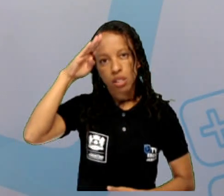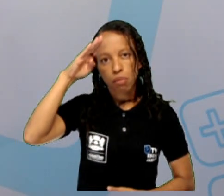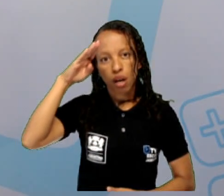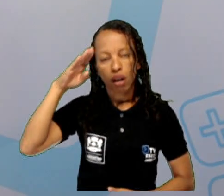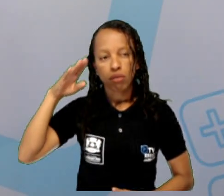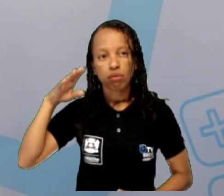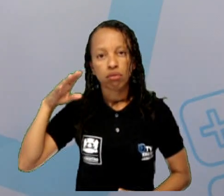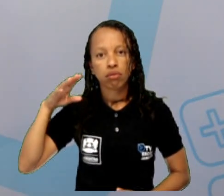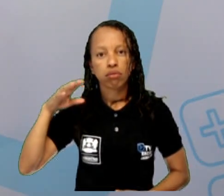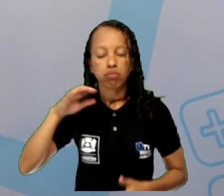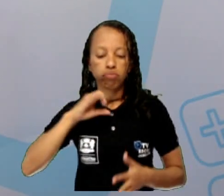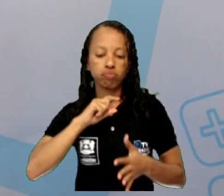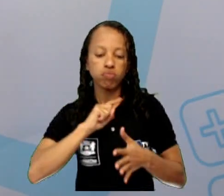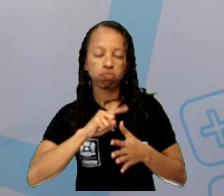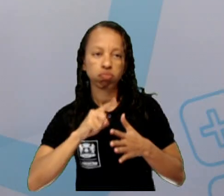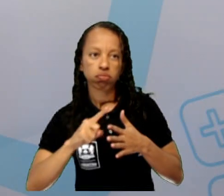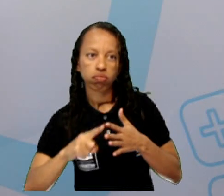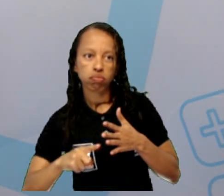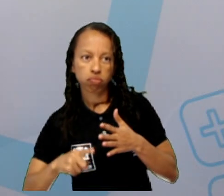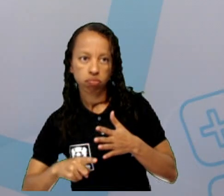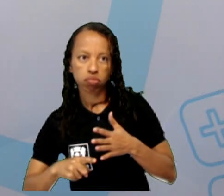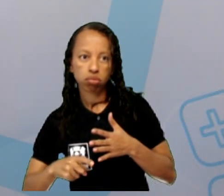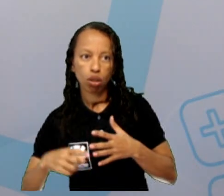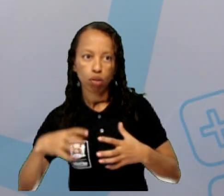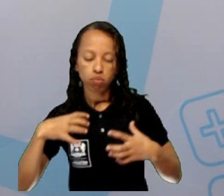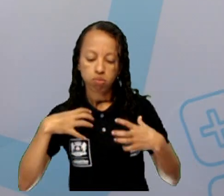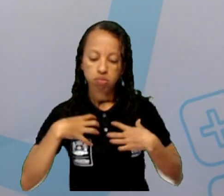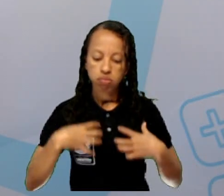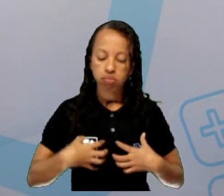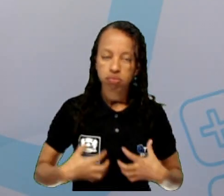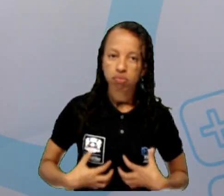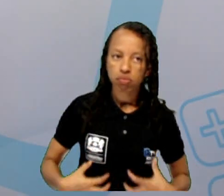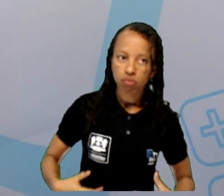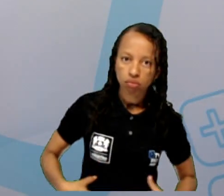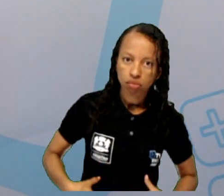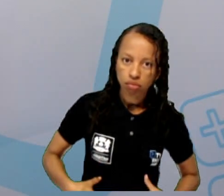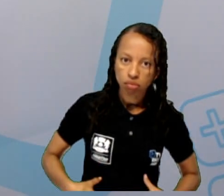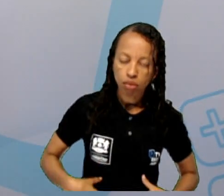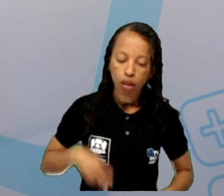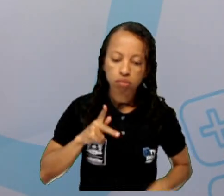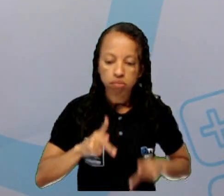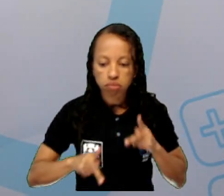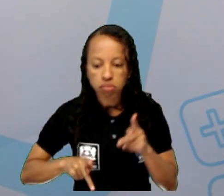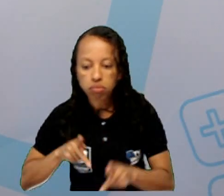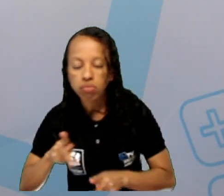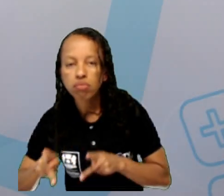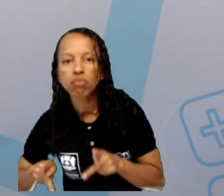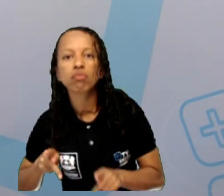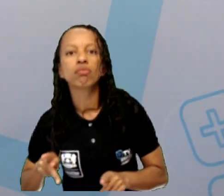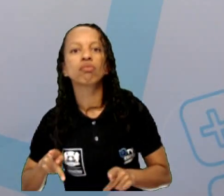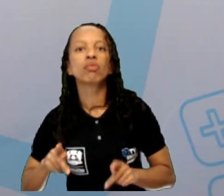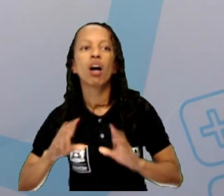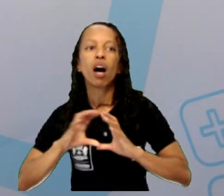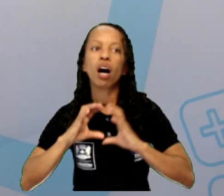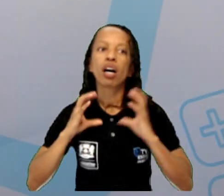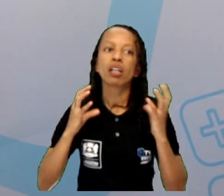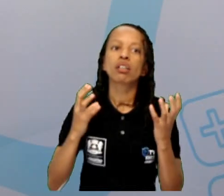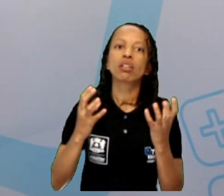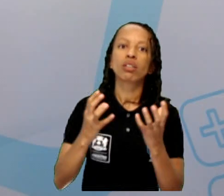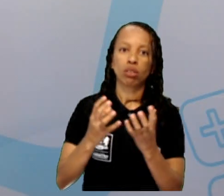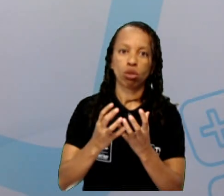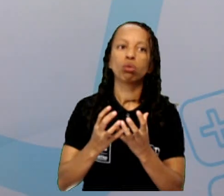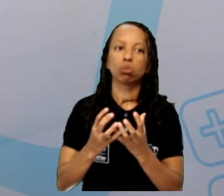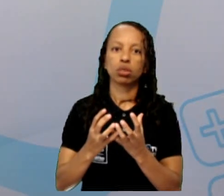um organismo, população, a comunidade e o ecossistema em si.